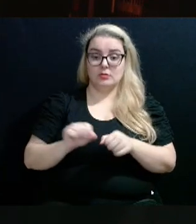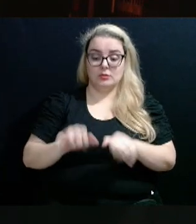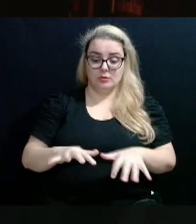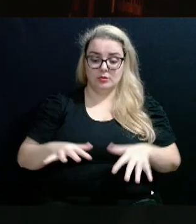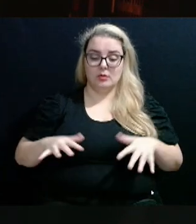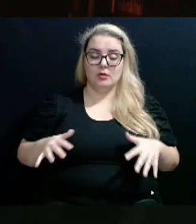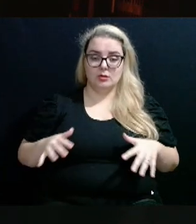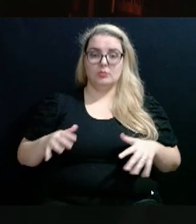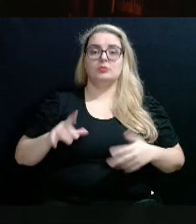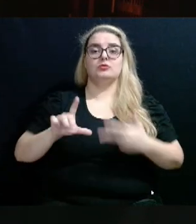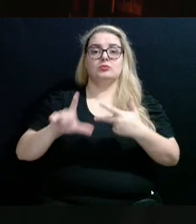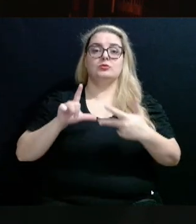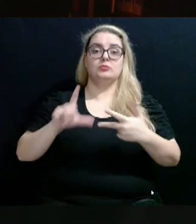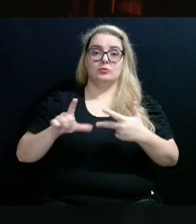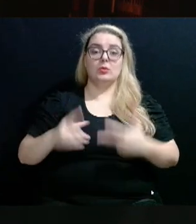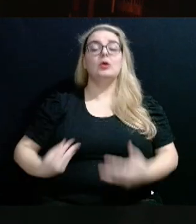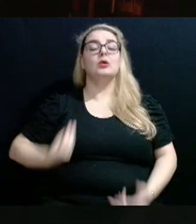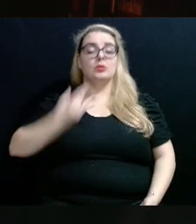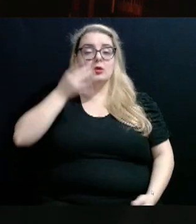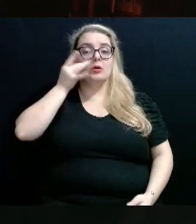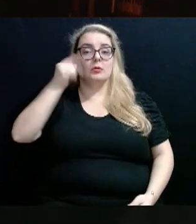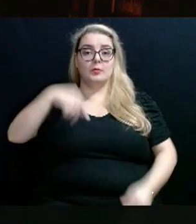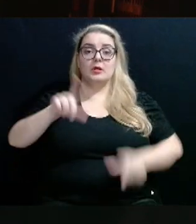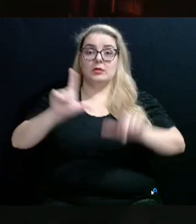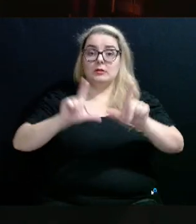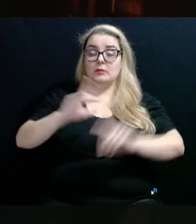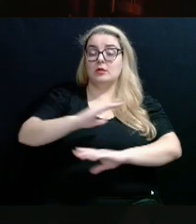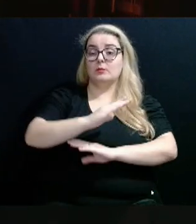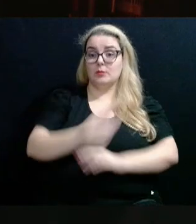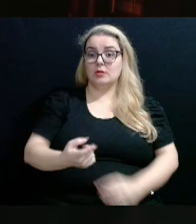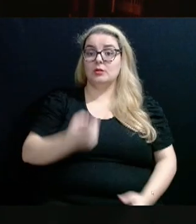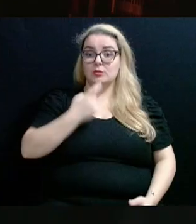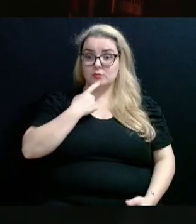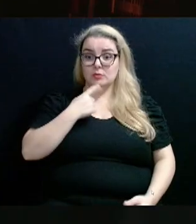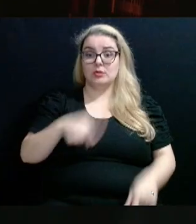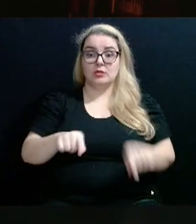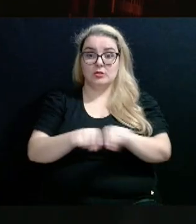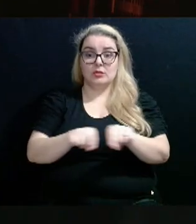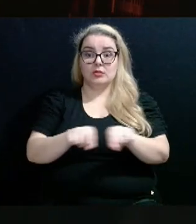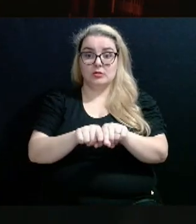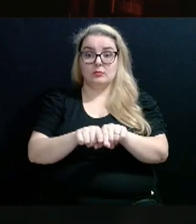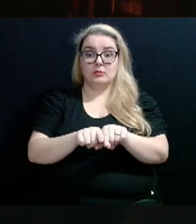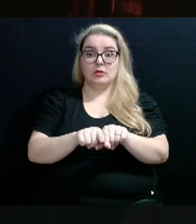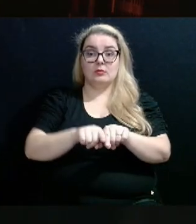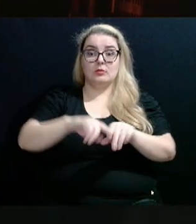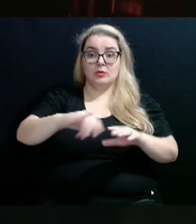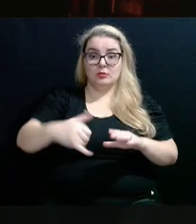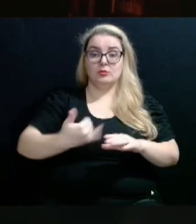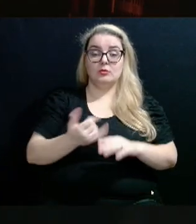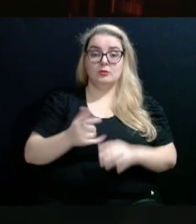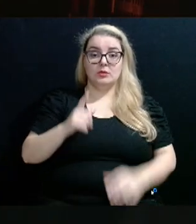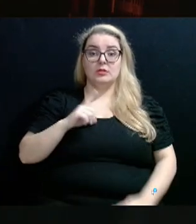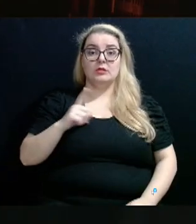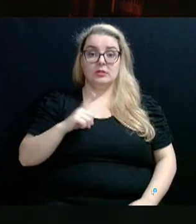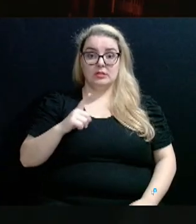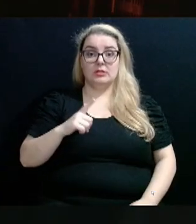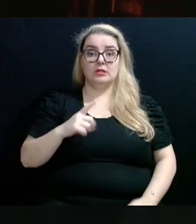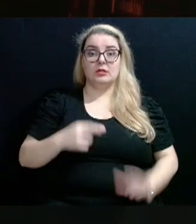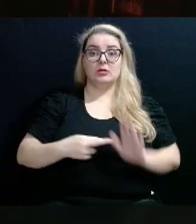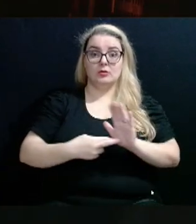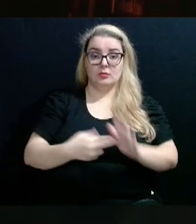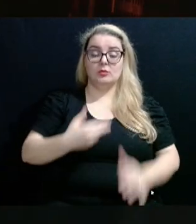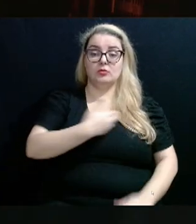vivo aqui pela TV Câmara Campinas, também pelo YouTube, e contará com representantes do Governo do Estado,